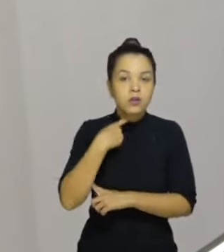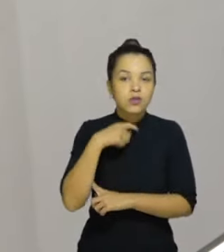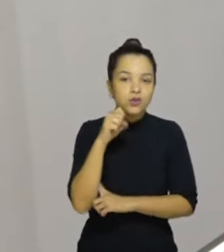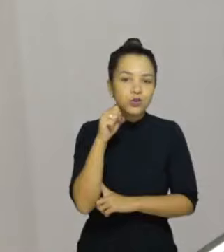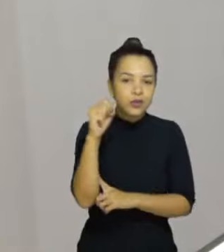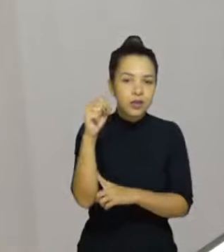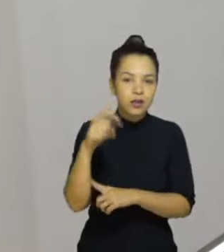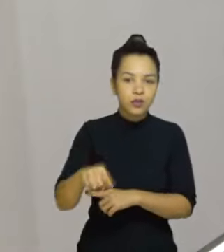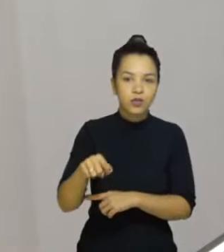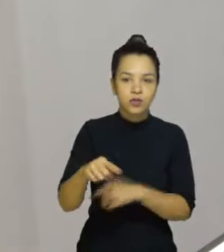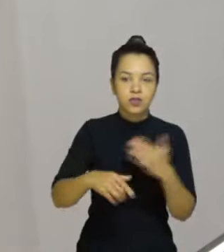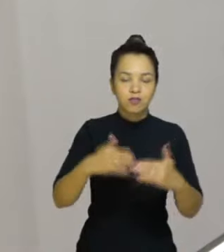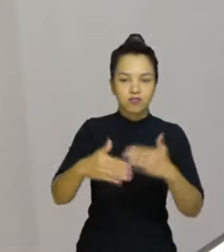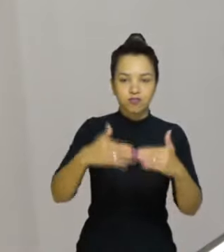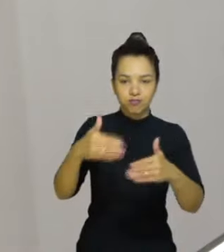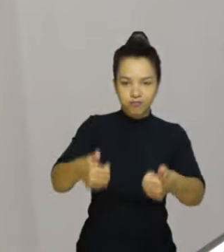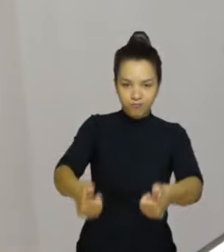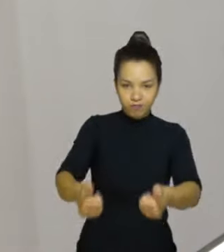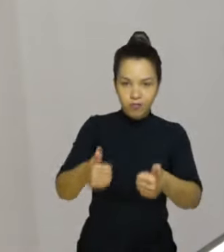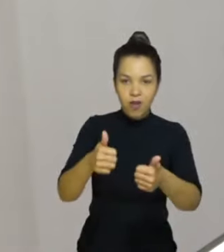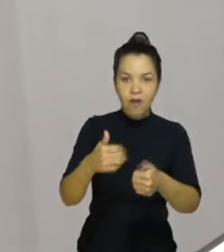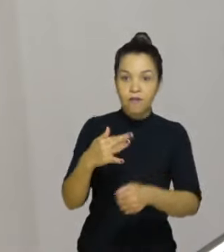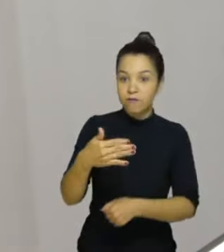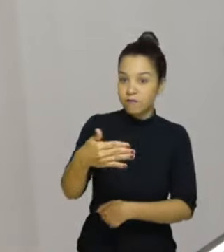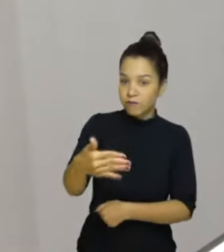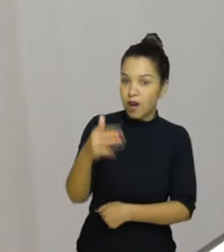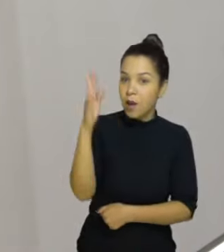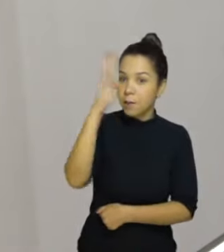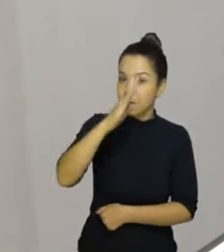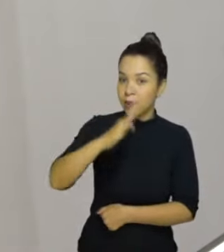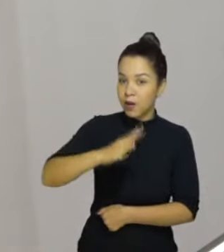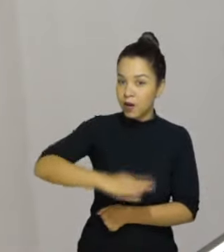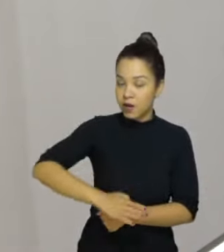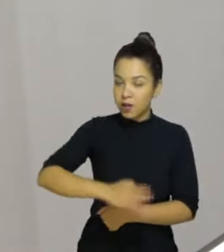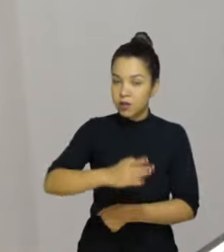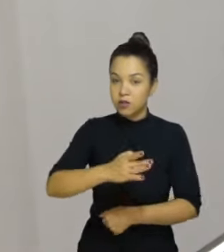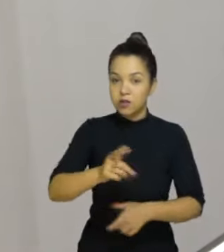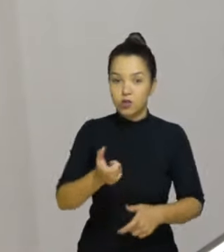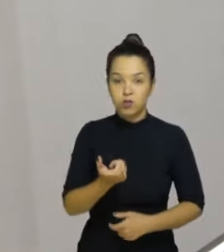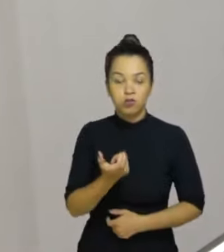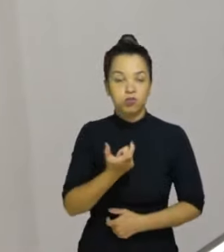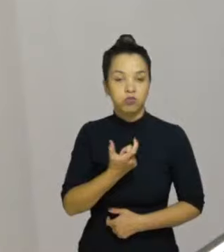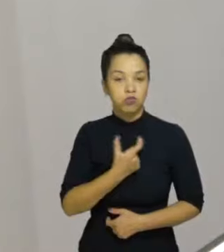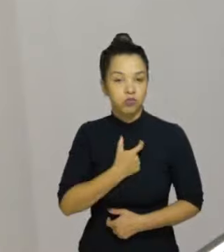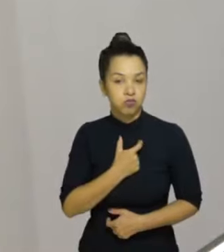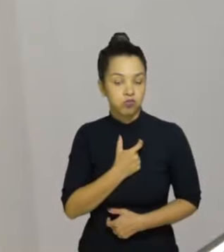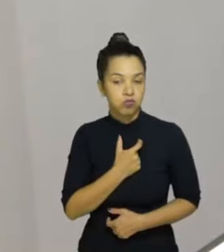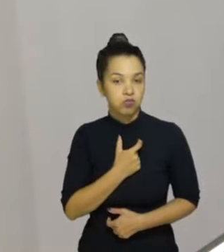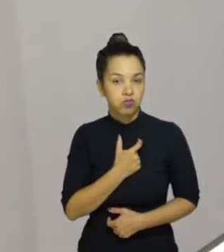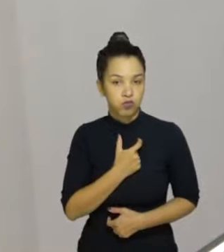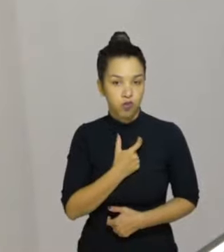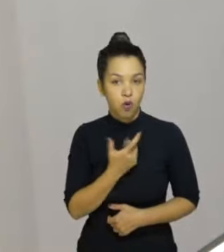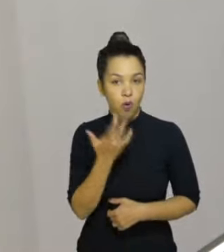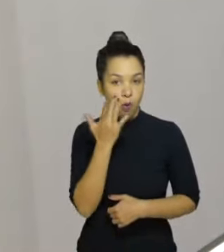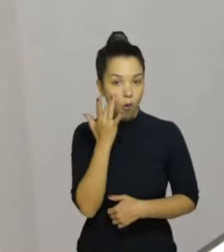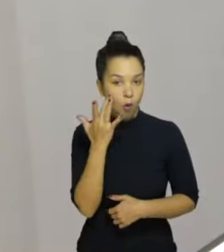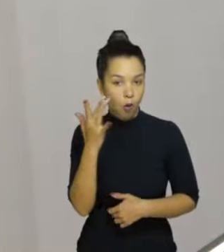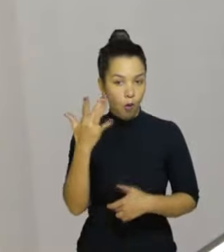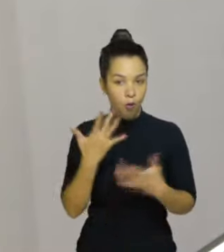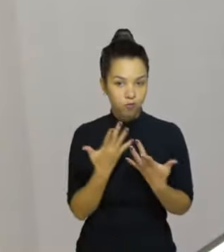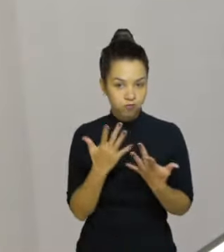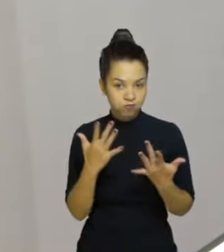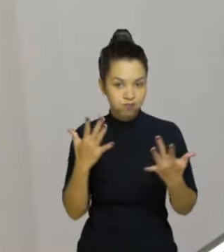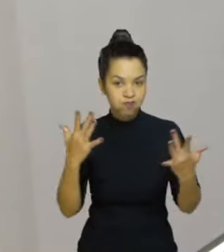caminhada dela, e quem sabe ela traga para o Brasil uma medalha dourada, uma medalha de ouro para a nossa